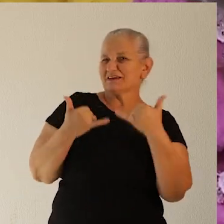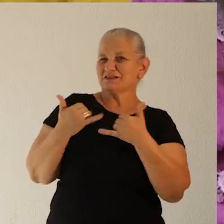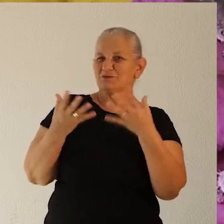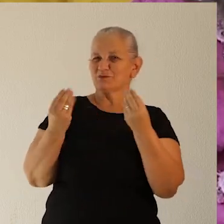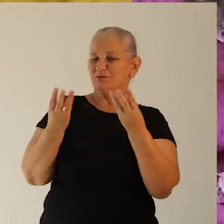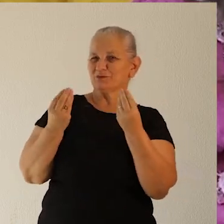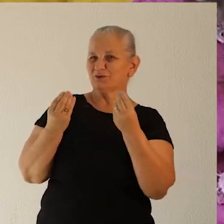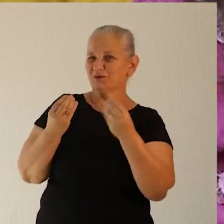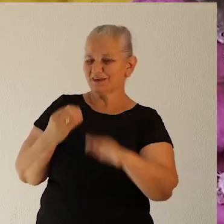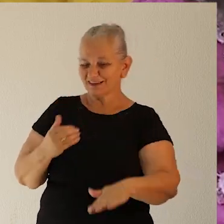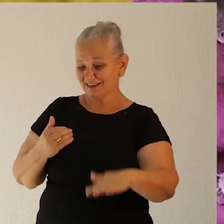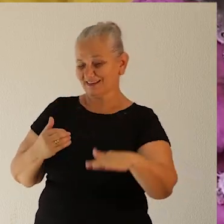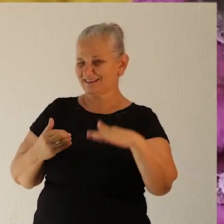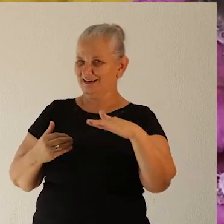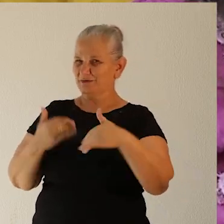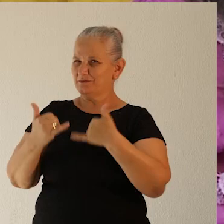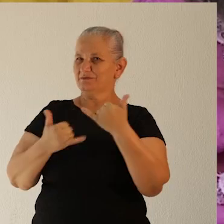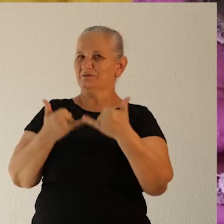Então,